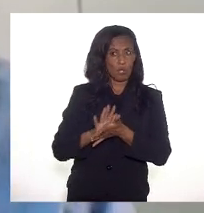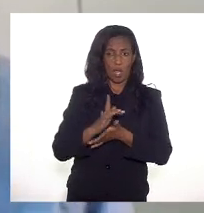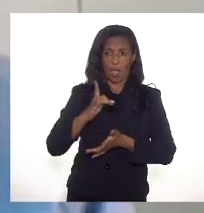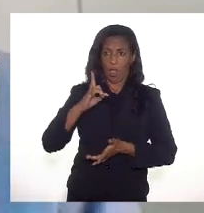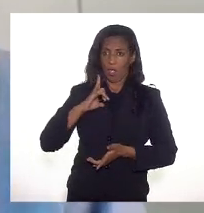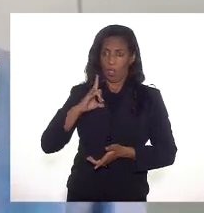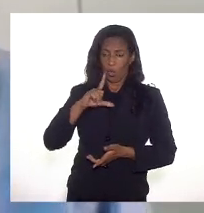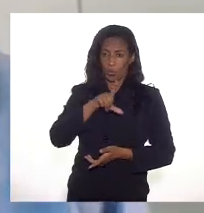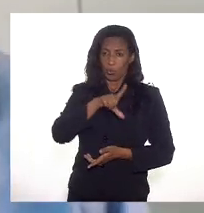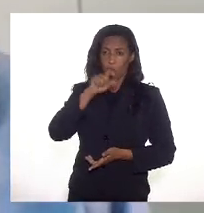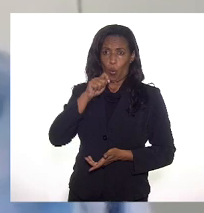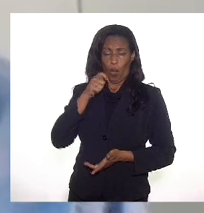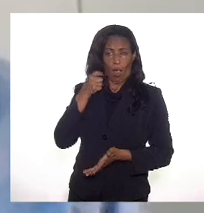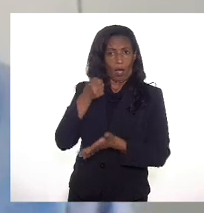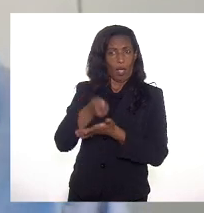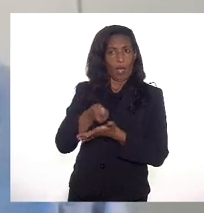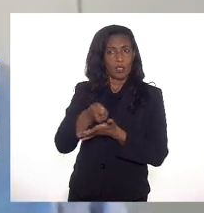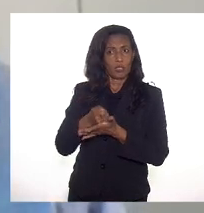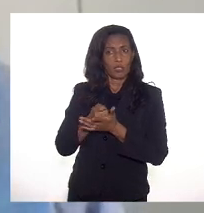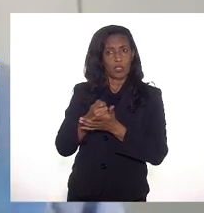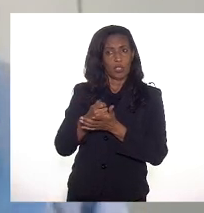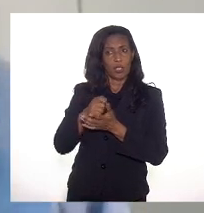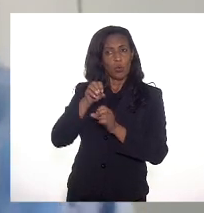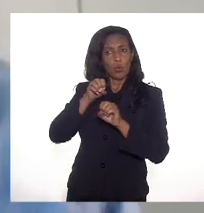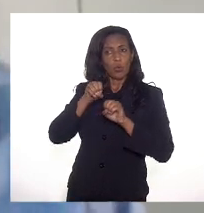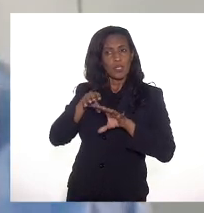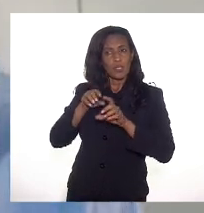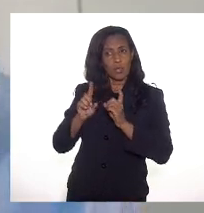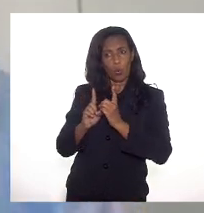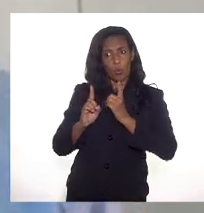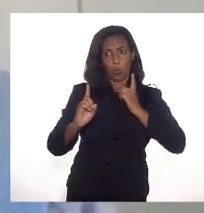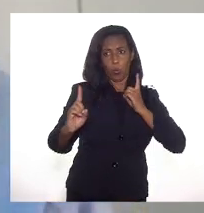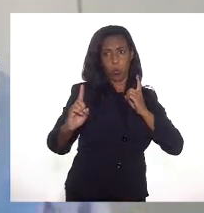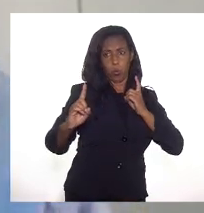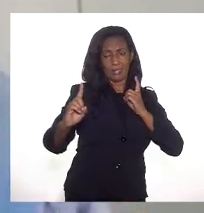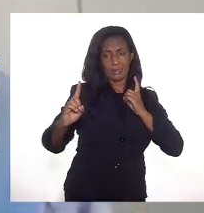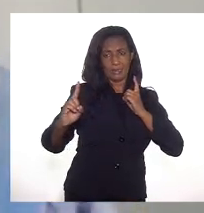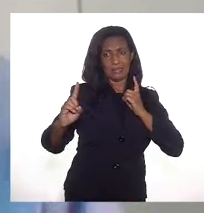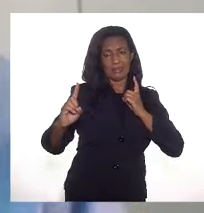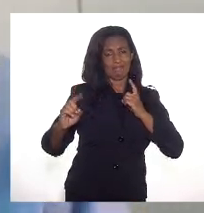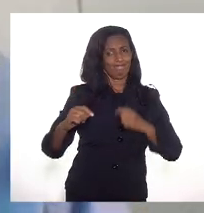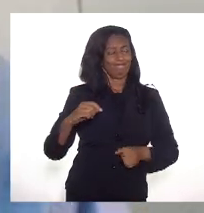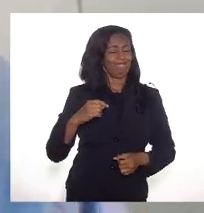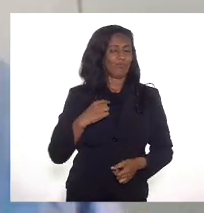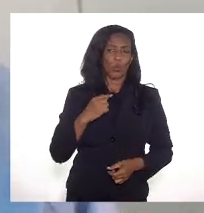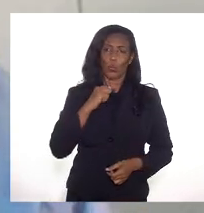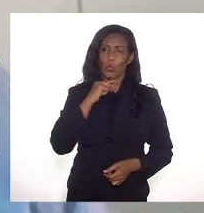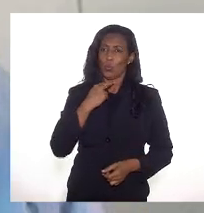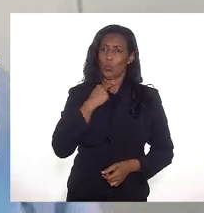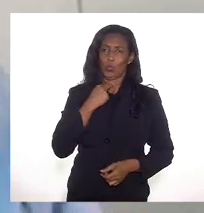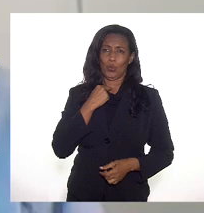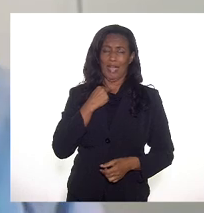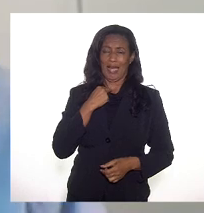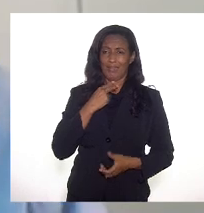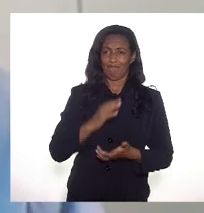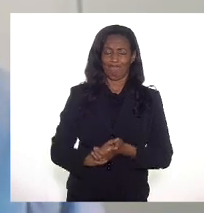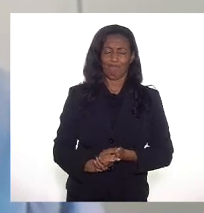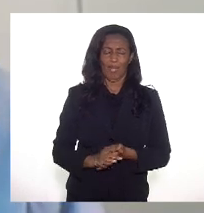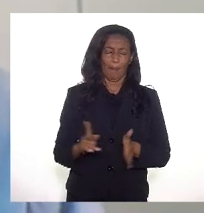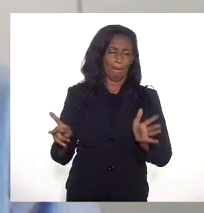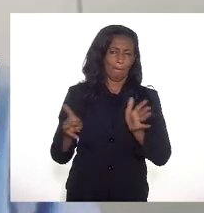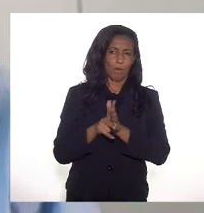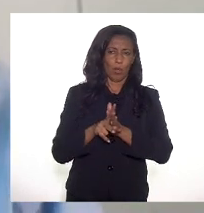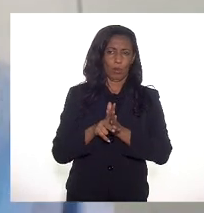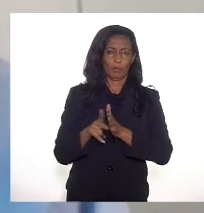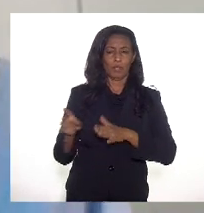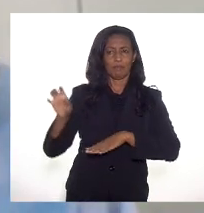medidas para garantir o ensino remoto que tem se mostrado muito insuficiente. Cito o exemplo da própria rede estadual, que